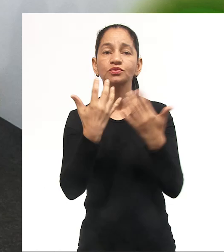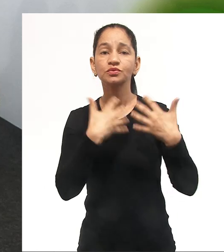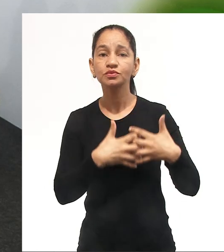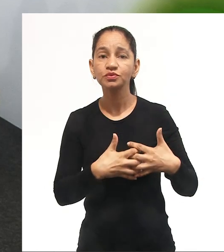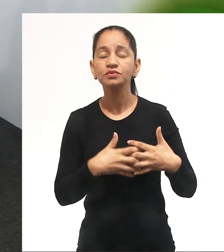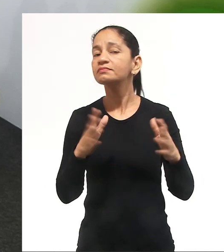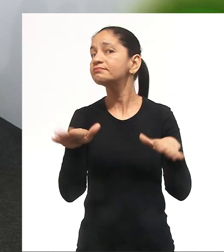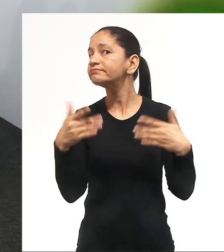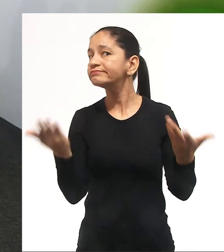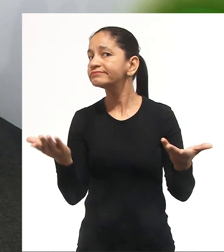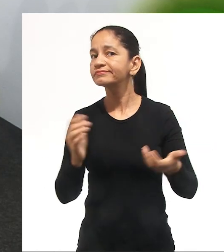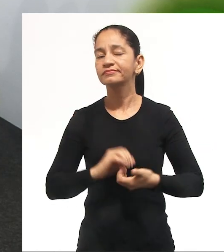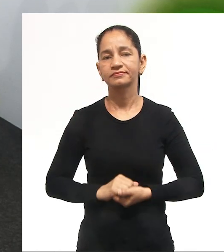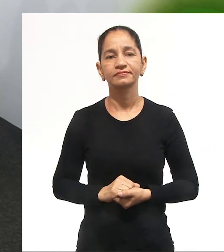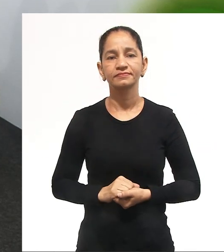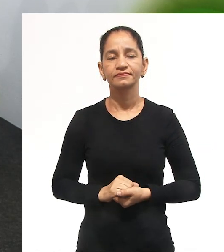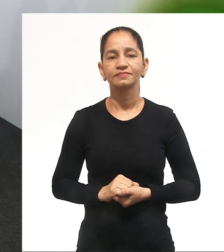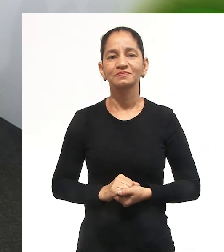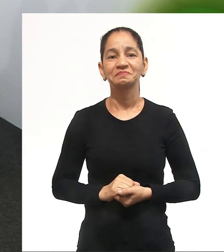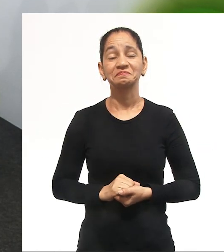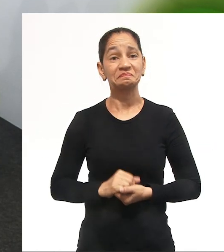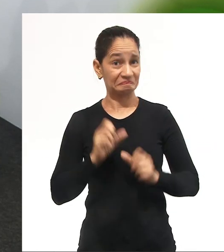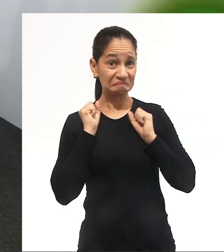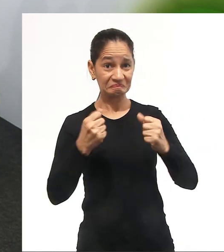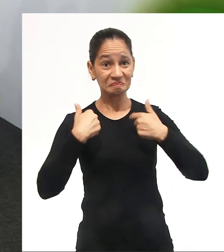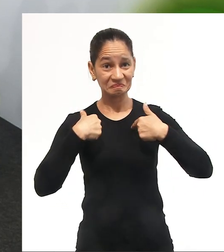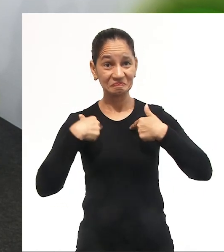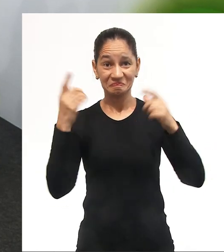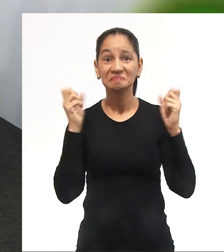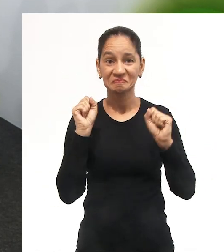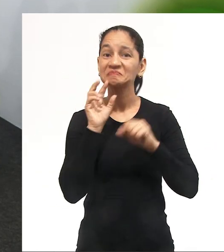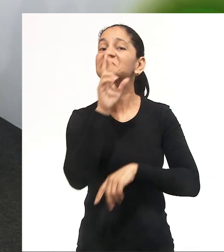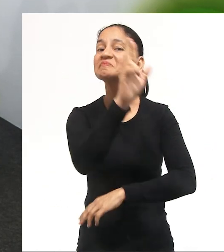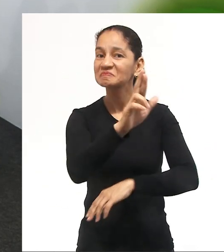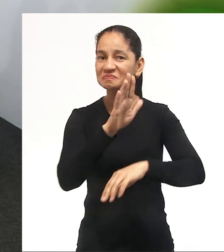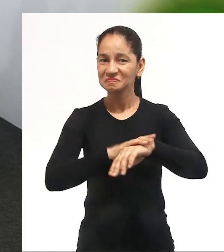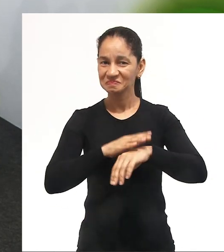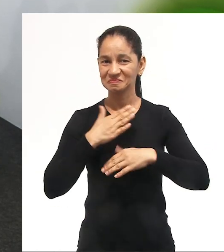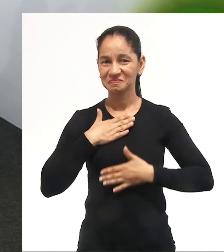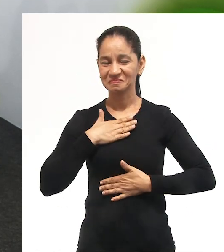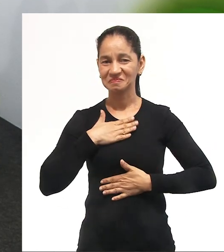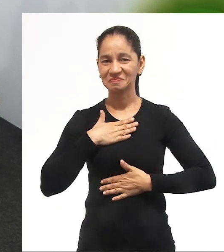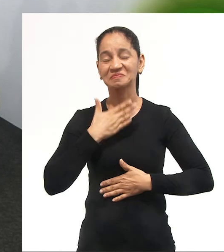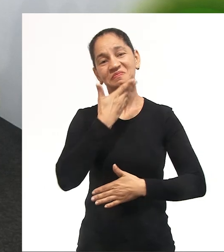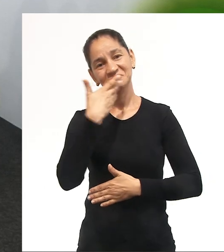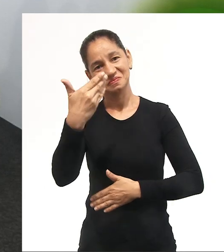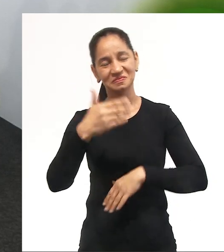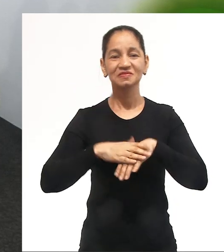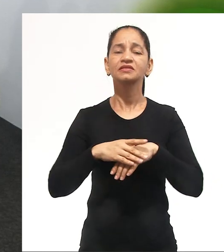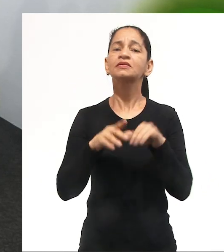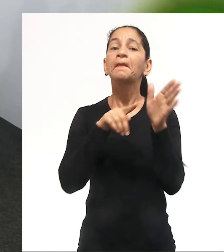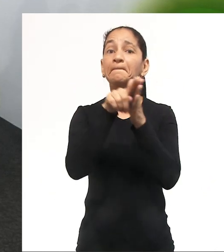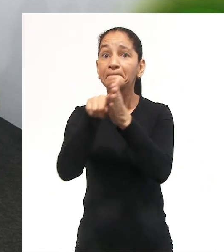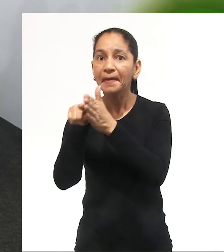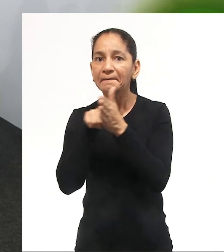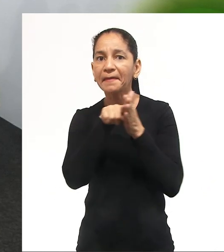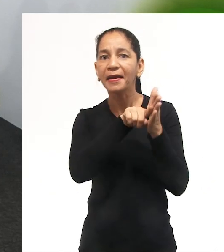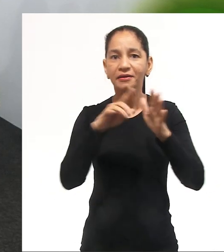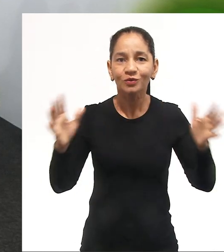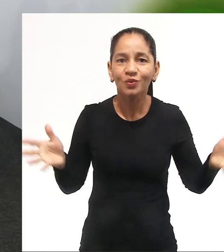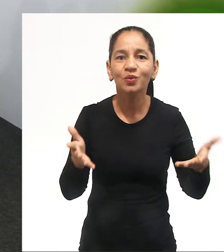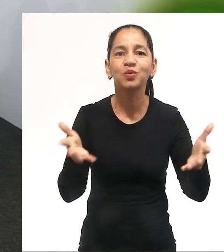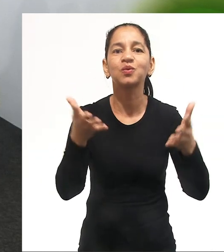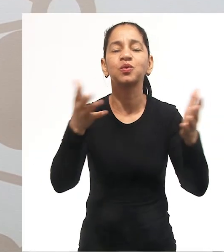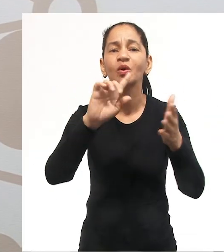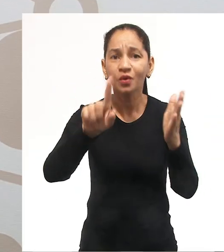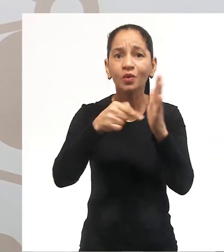Instituto? Eu acho que eu posso começar com essa. Eu acho que a pesquisa nos